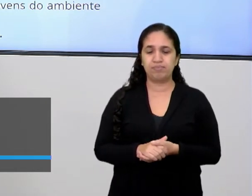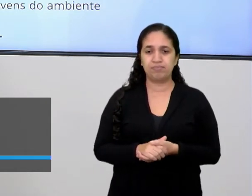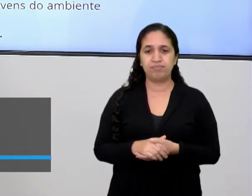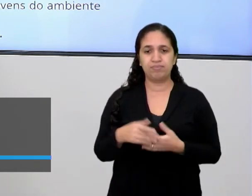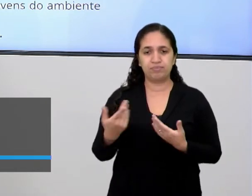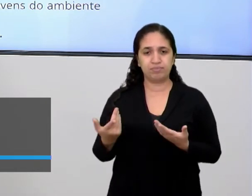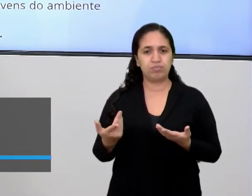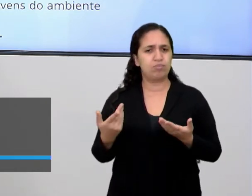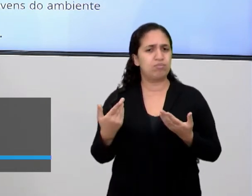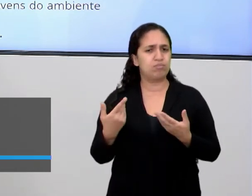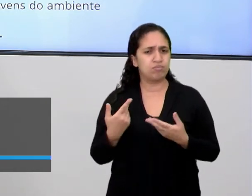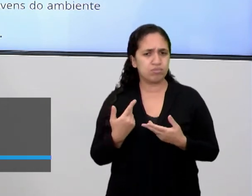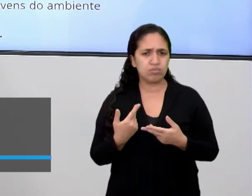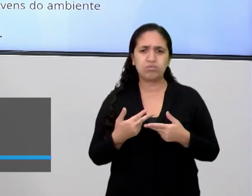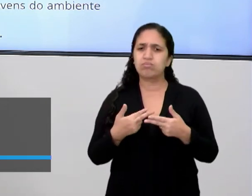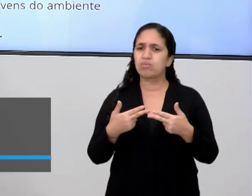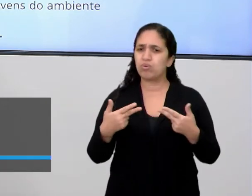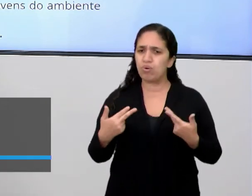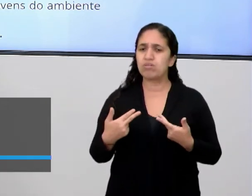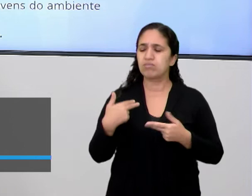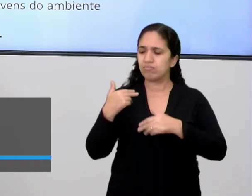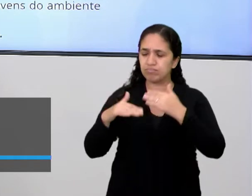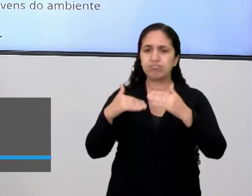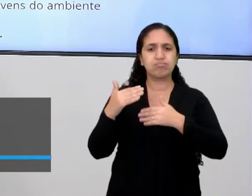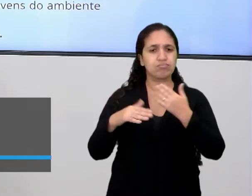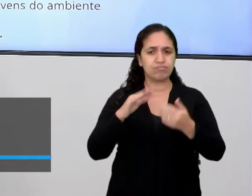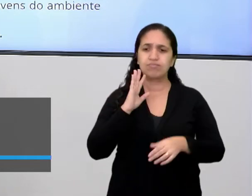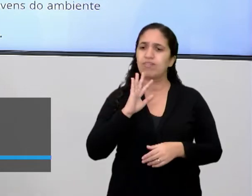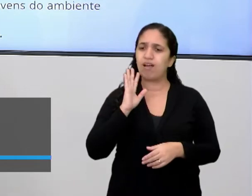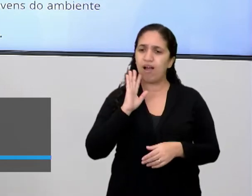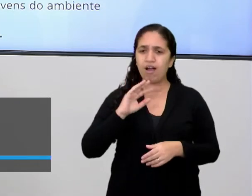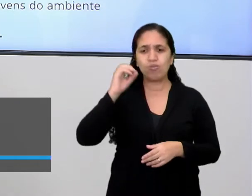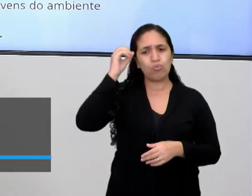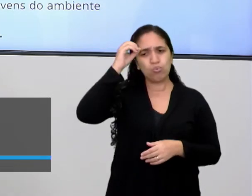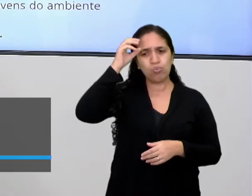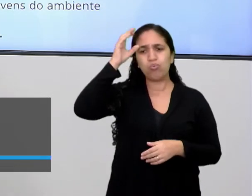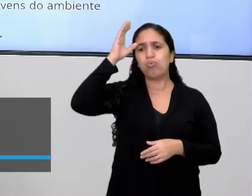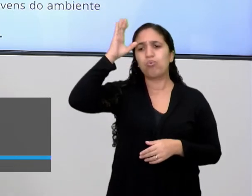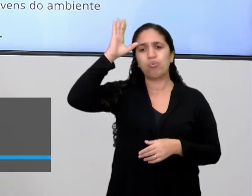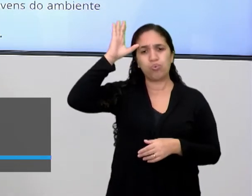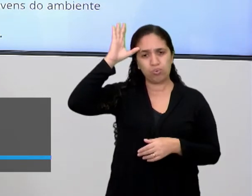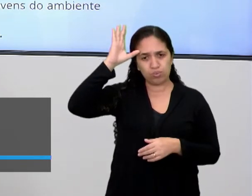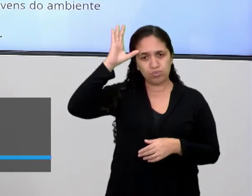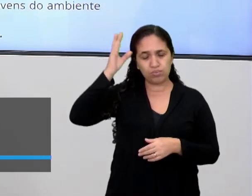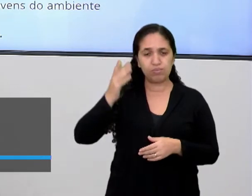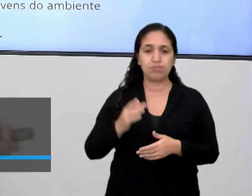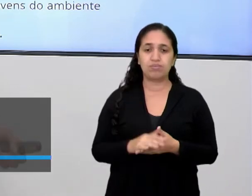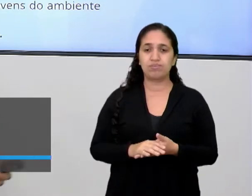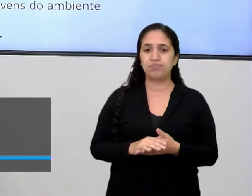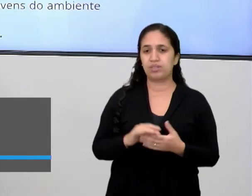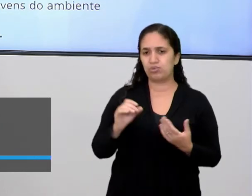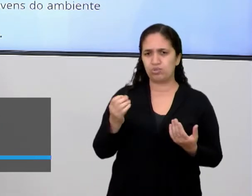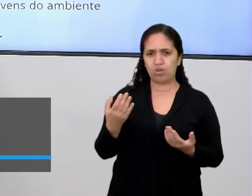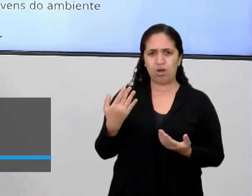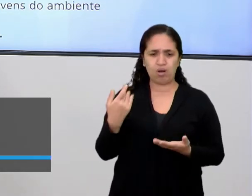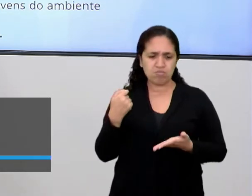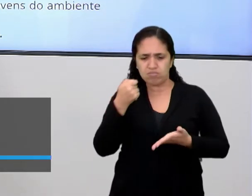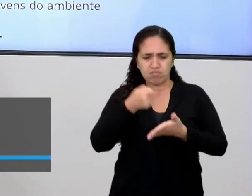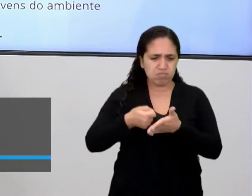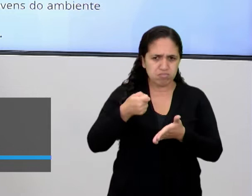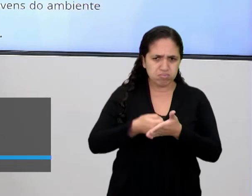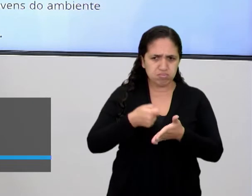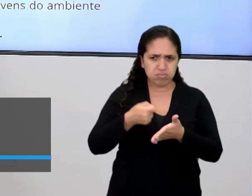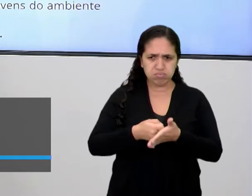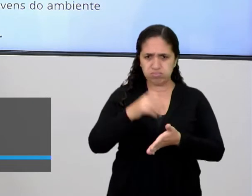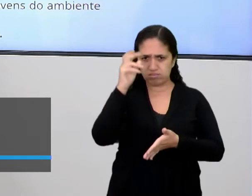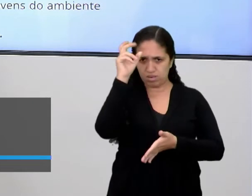acabam sendo muito, muito produtivas e trazendo conhecimento, né? Mas veja que a ideia não é esse conhecimento imposto, né? É